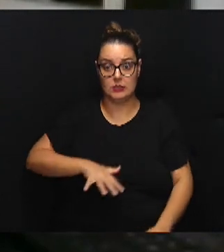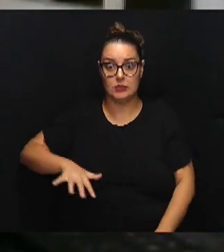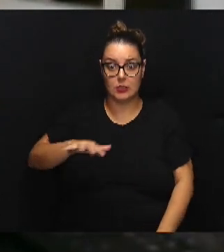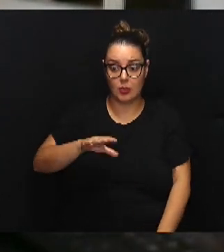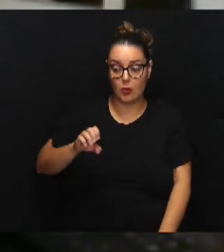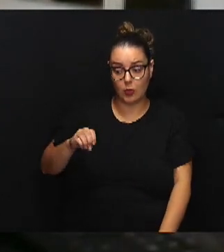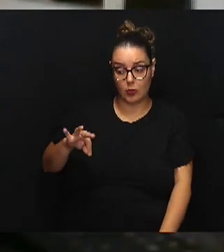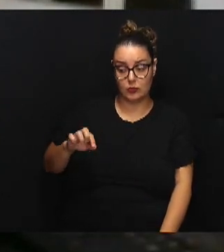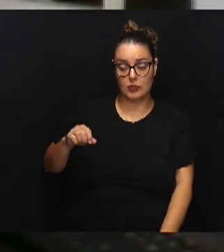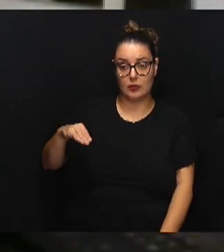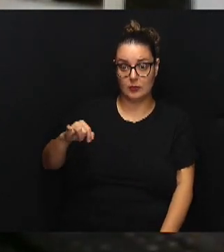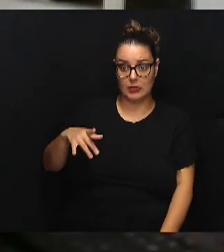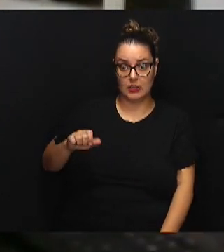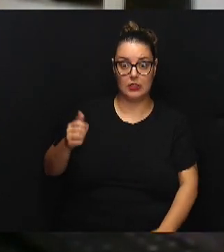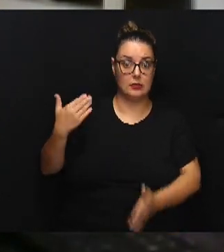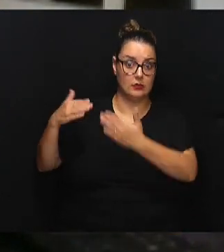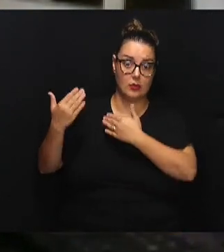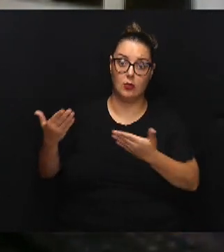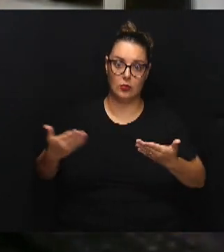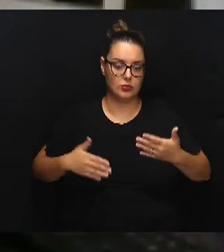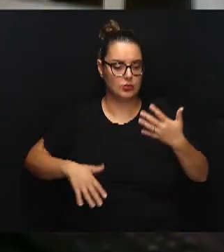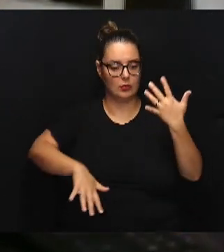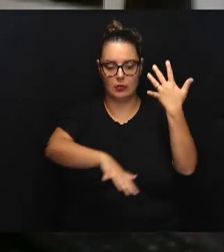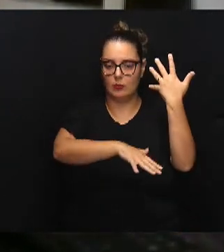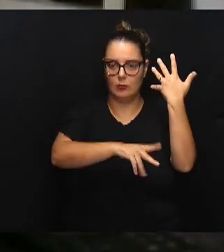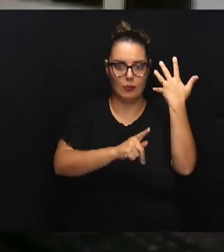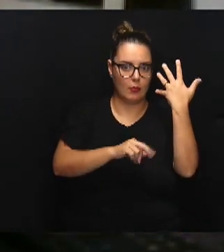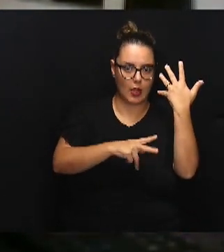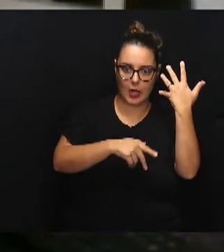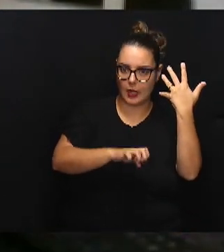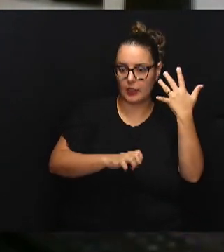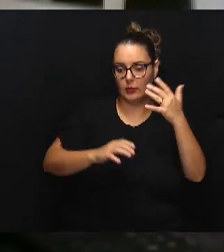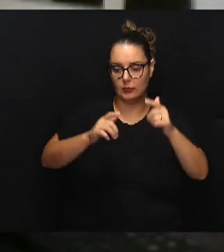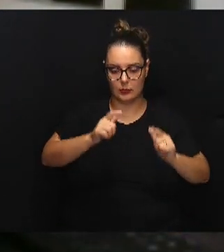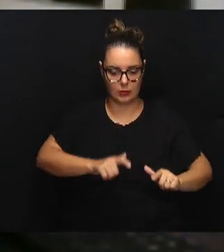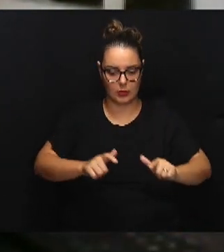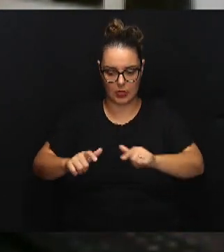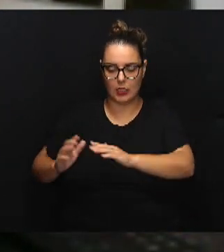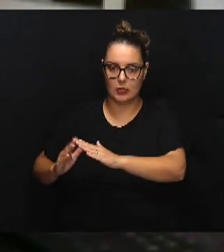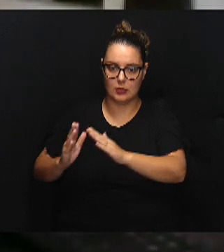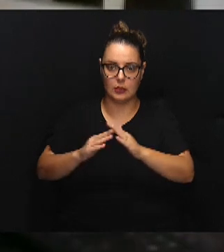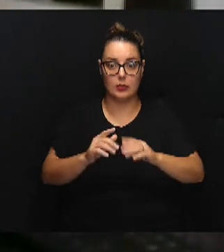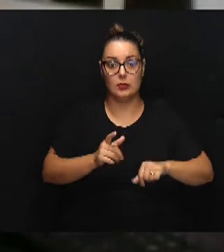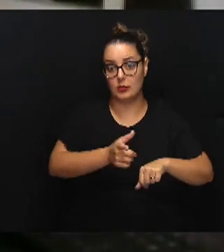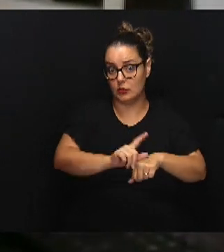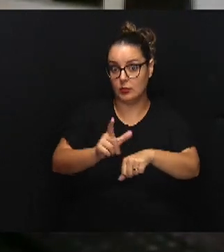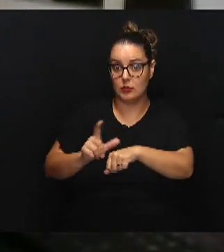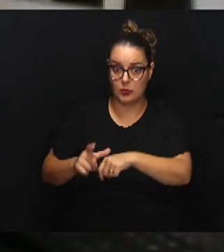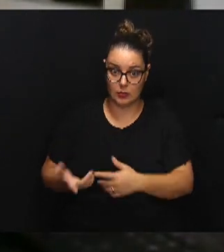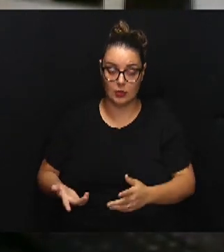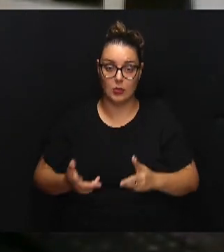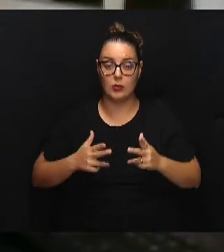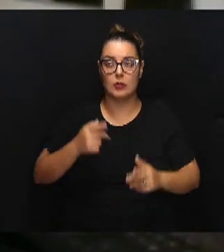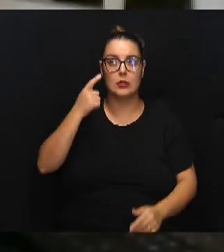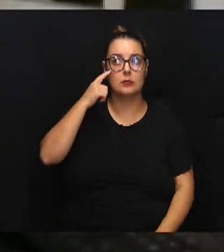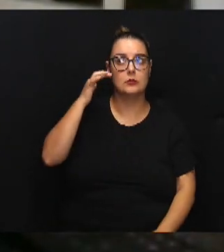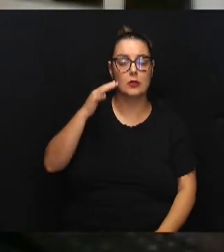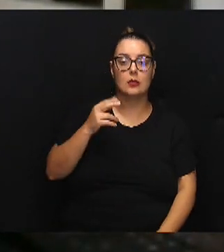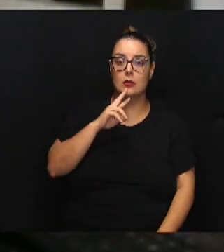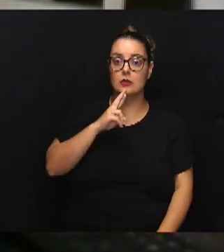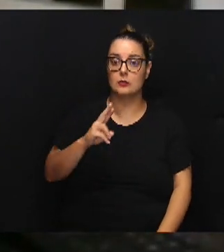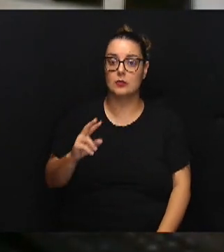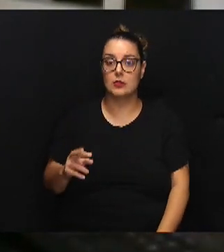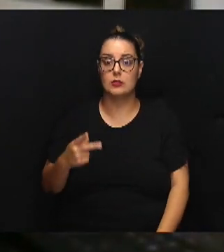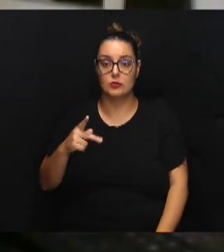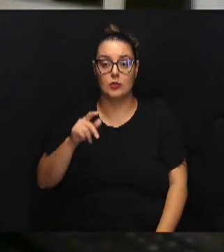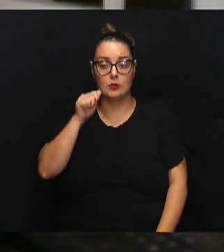passado, hoje são parques, hoje são áreas residenciais, são áreas comerciais, né? Um caso que me vem à mente, respondendo a tua pergunta,